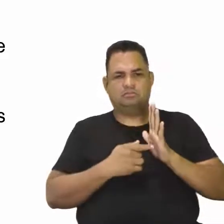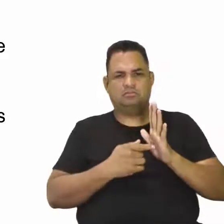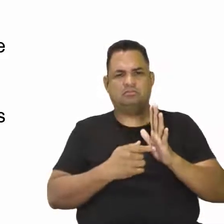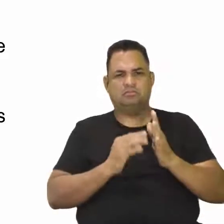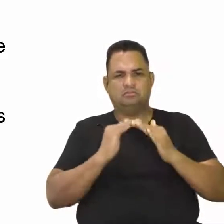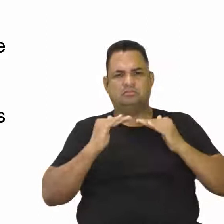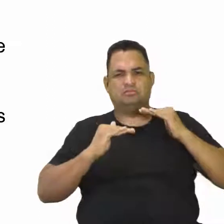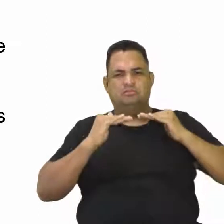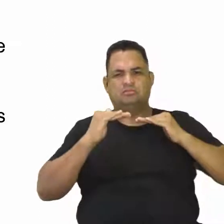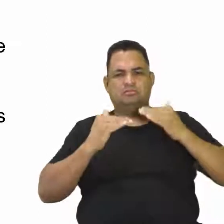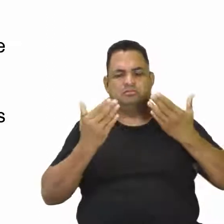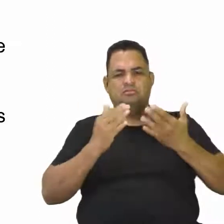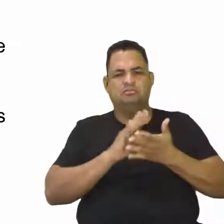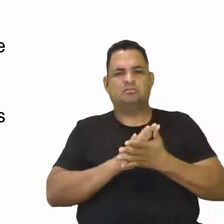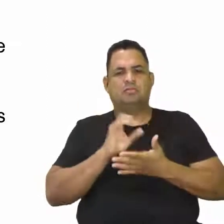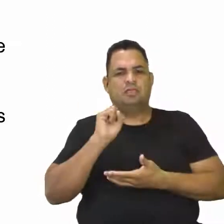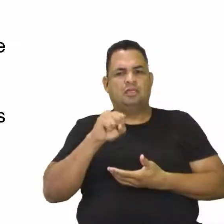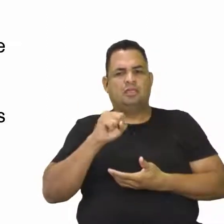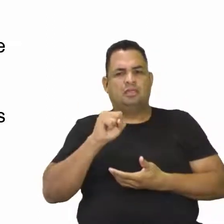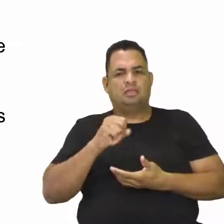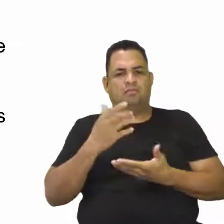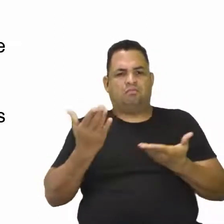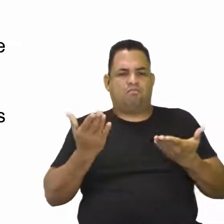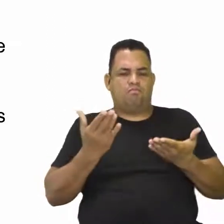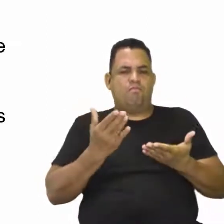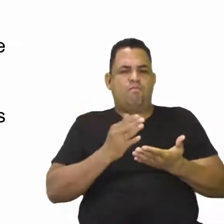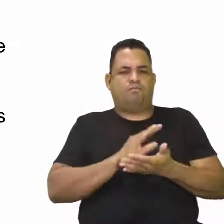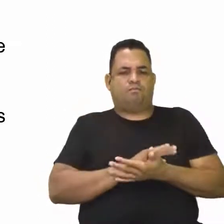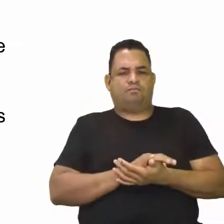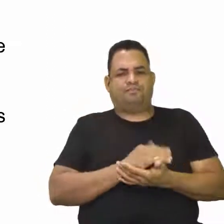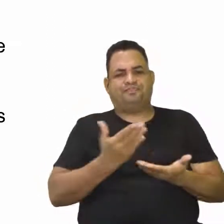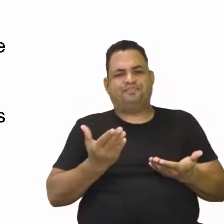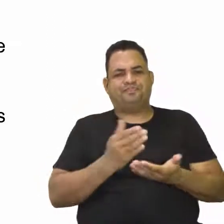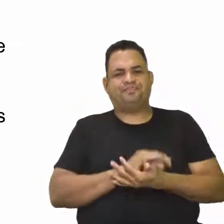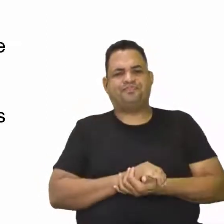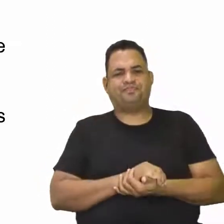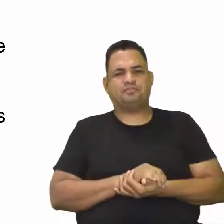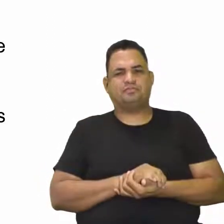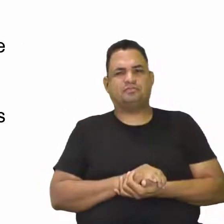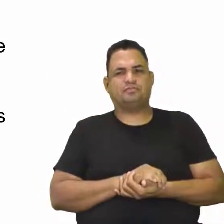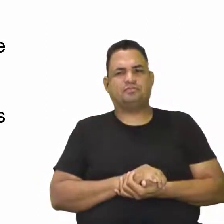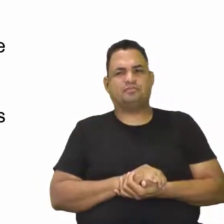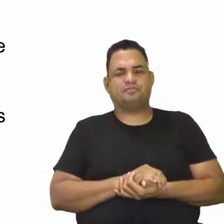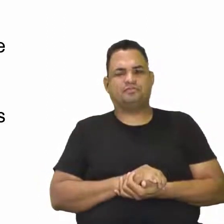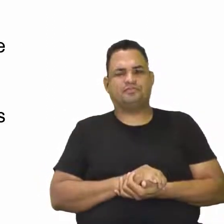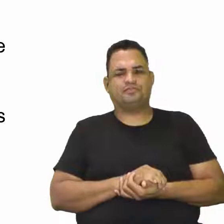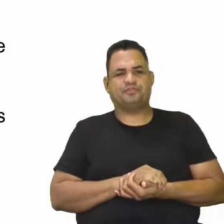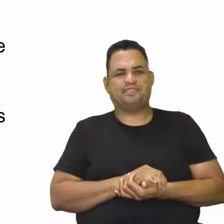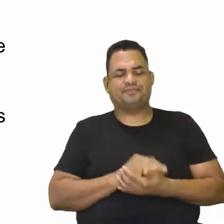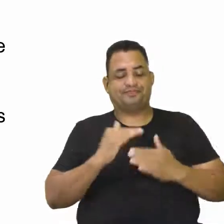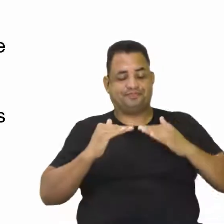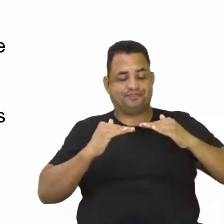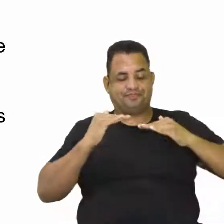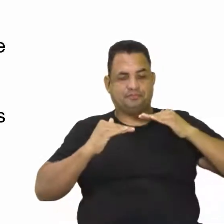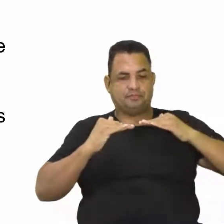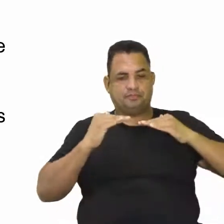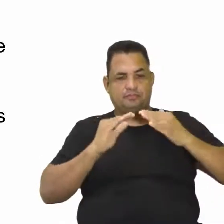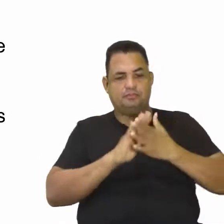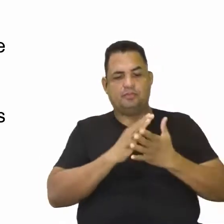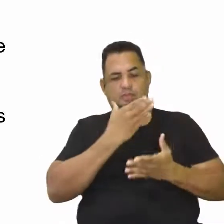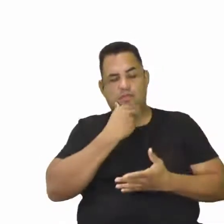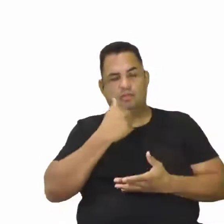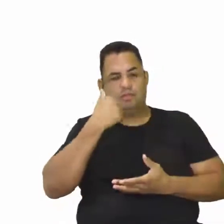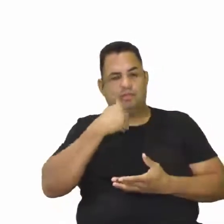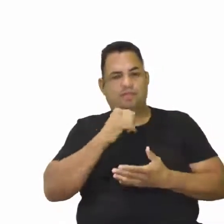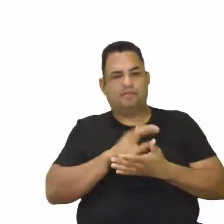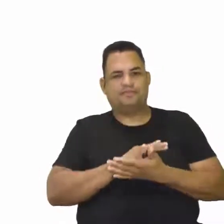Representam equilibradamente. Sim. Não está dizendo que é 50%. Meio a meio. É equilibrado entre homens e mulheres? Sim. Sim,